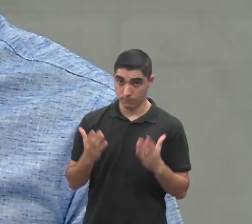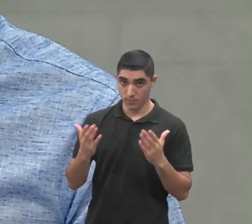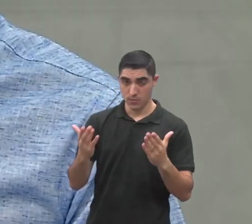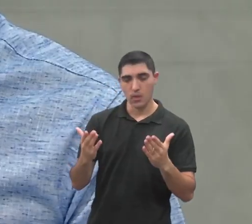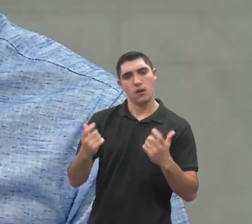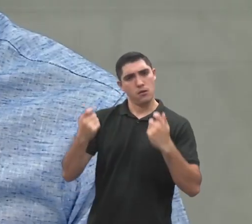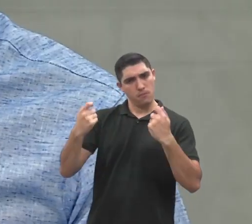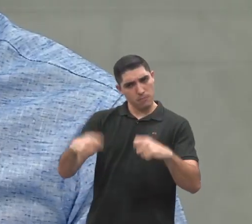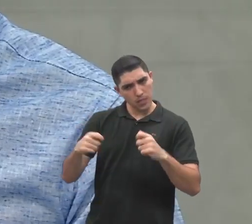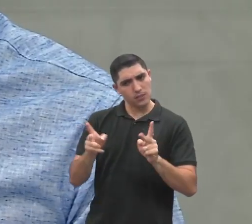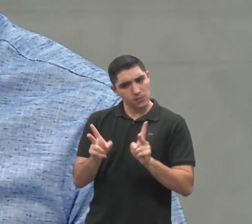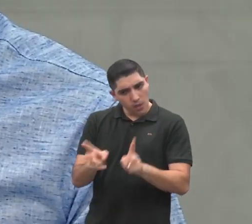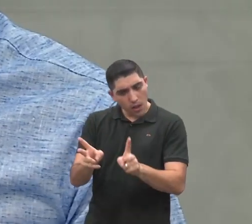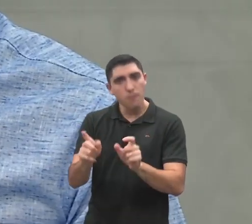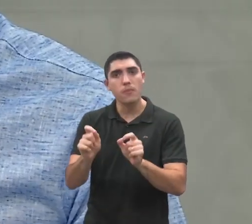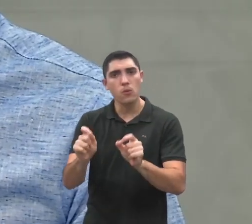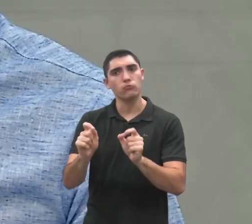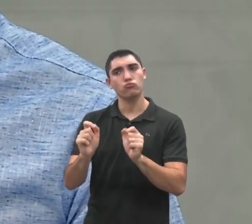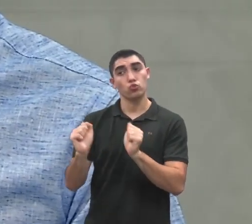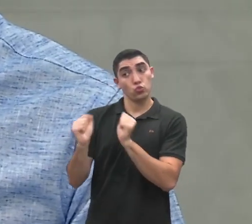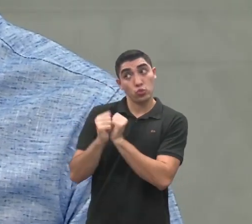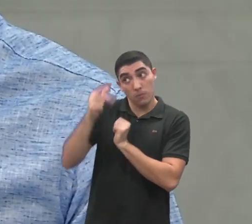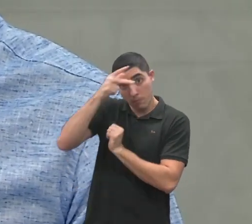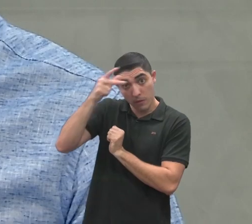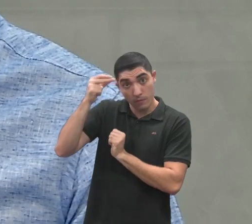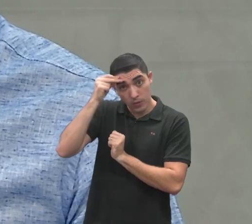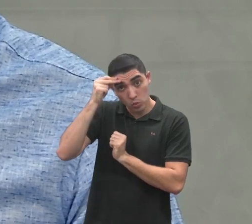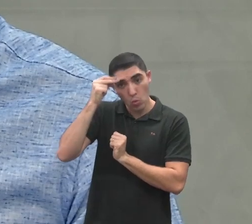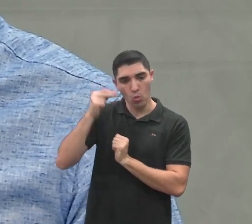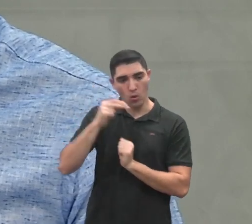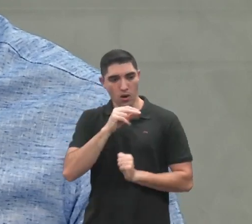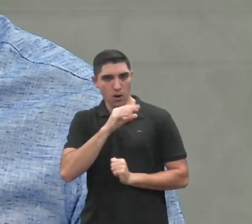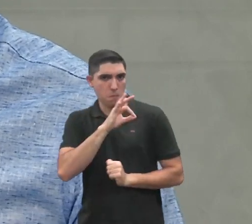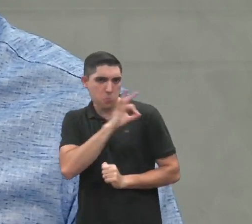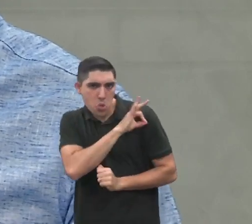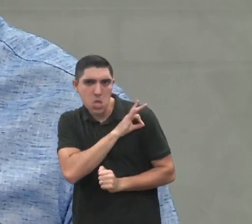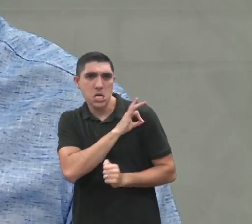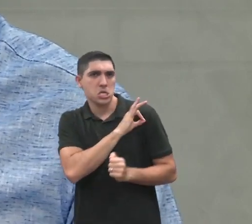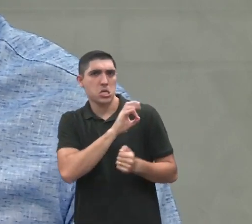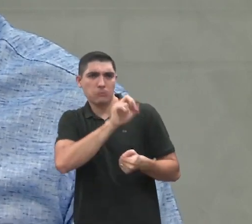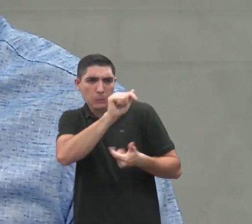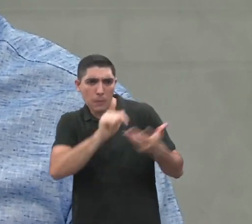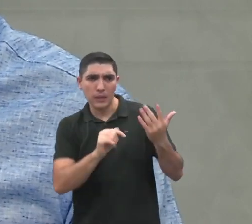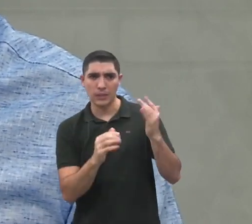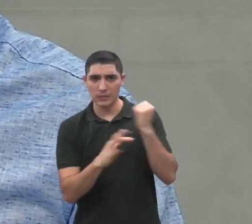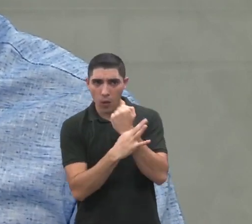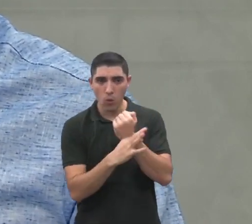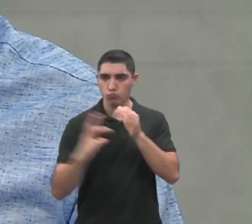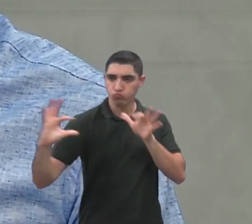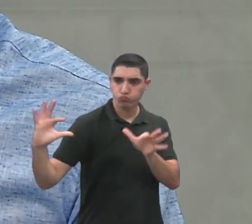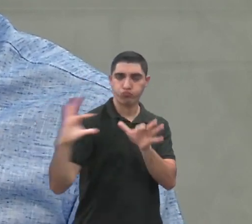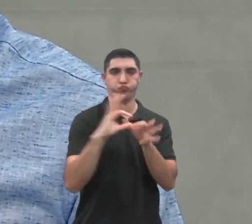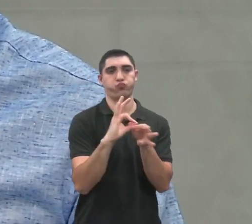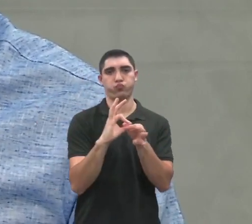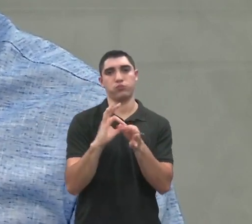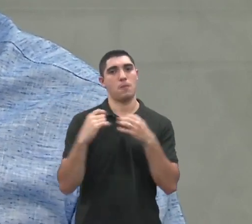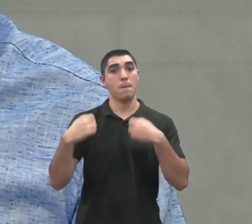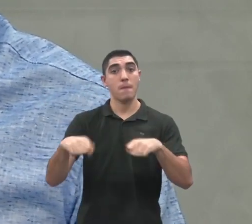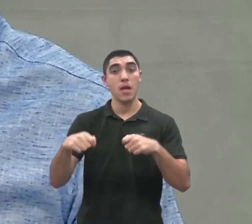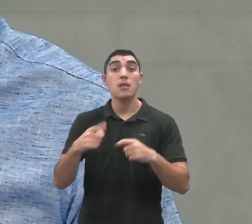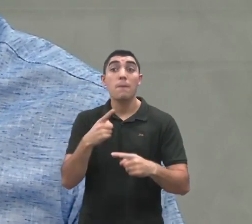gente precisa estar sempre trabalhando de forma integrada a prefeitura, com ações fiscalizatórias, né,